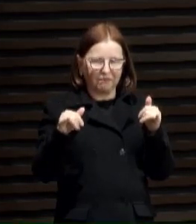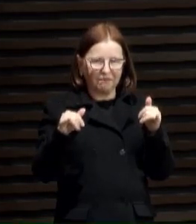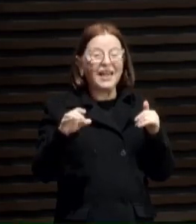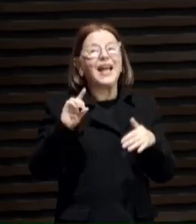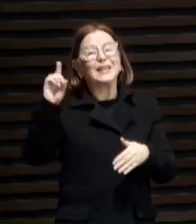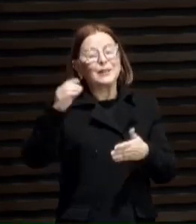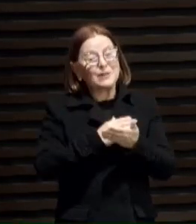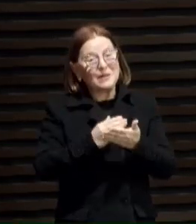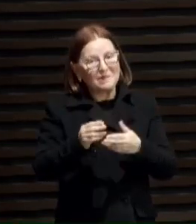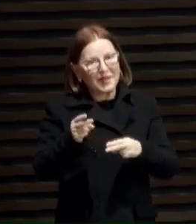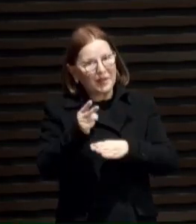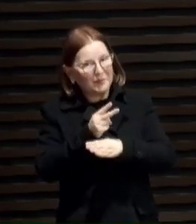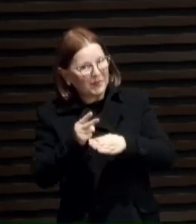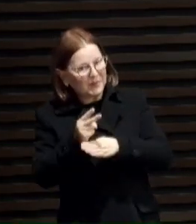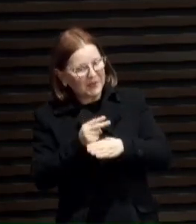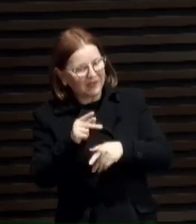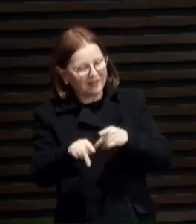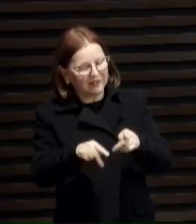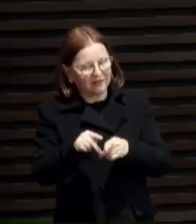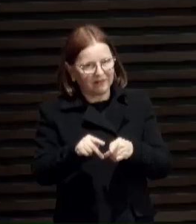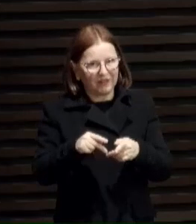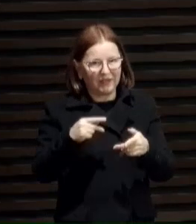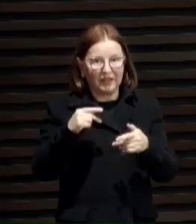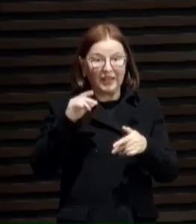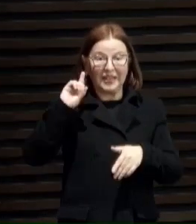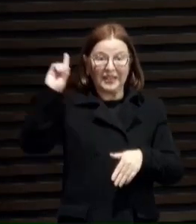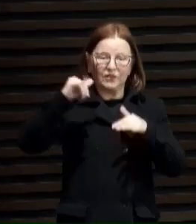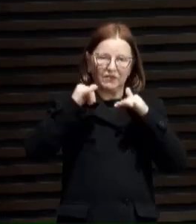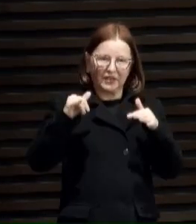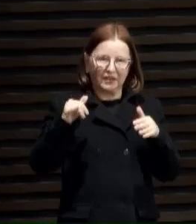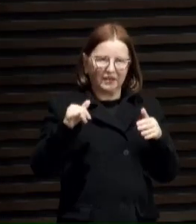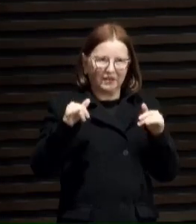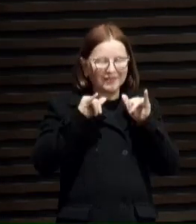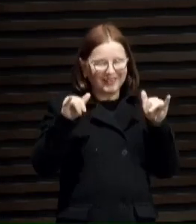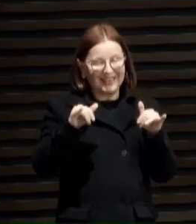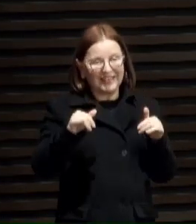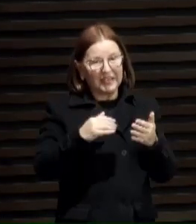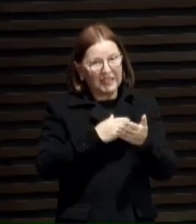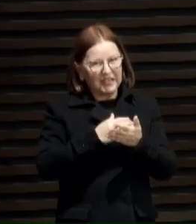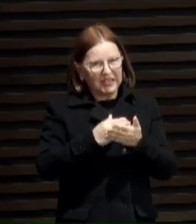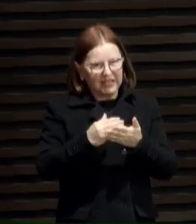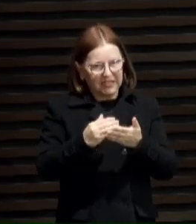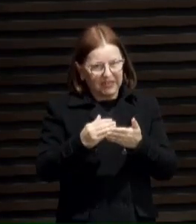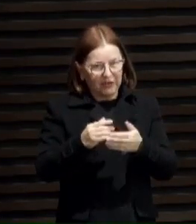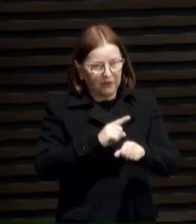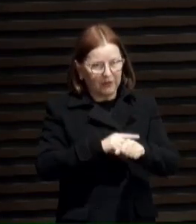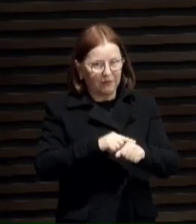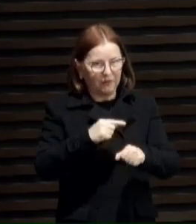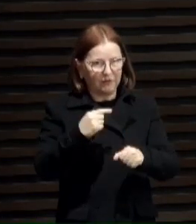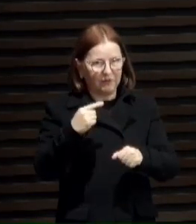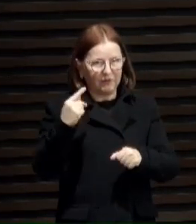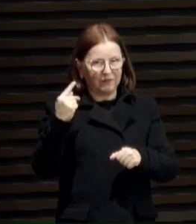homem, né? E ele diz assim, desde o dia de vossos pais vos desviastes dos